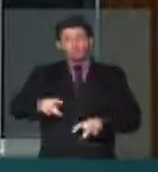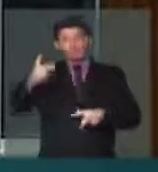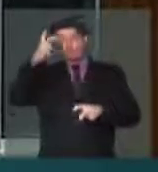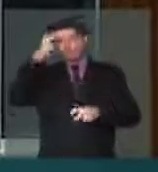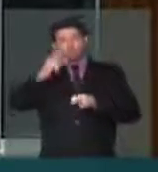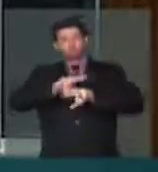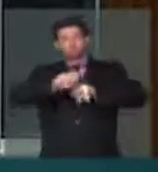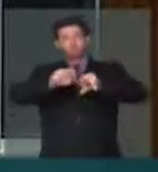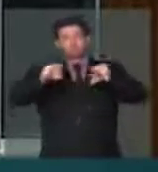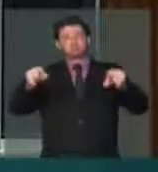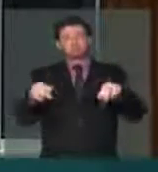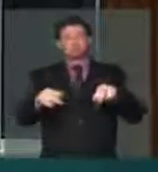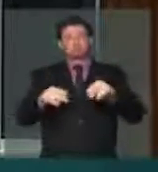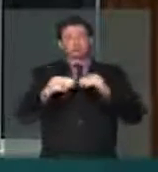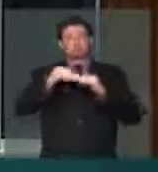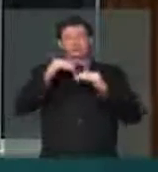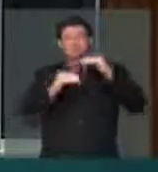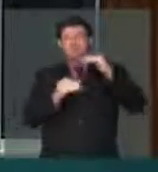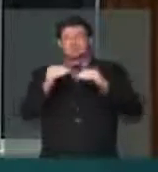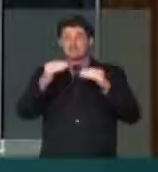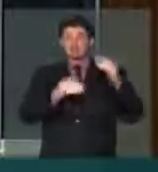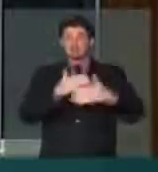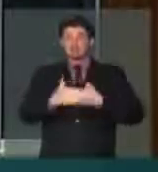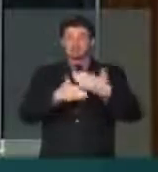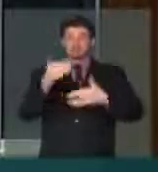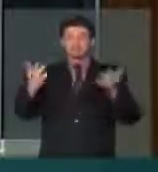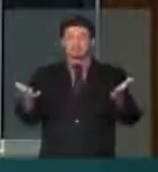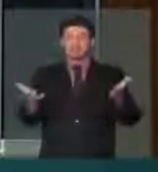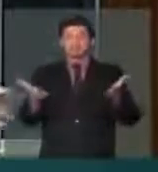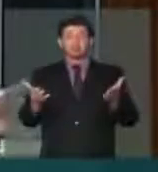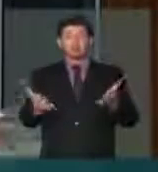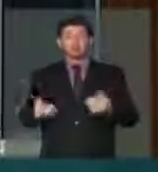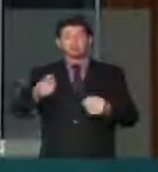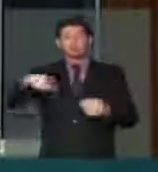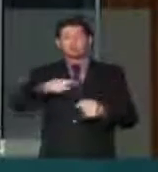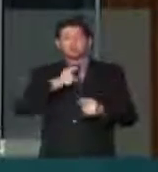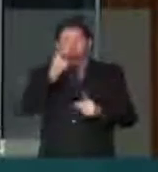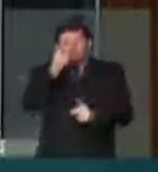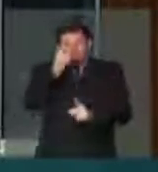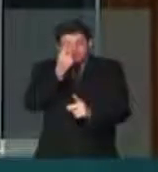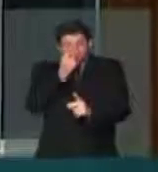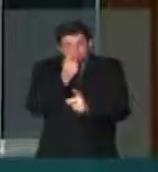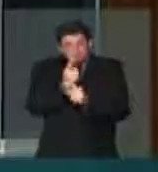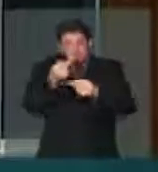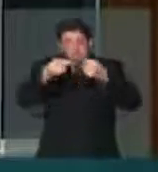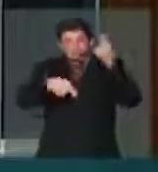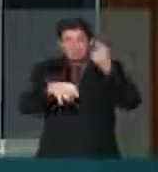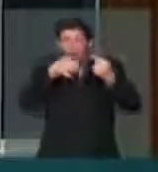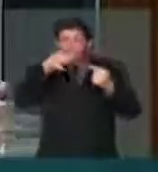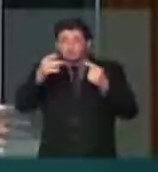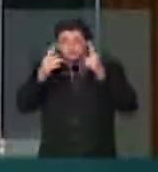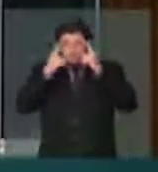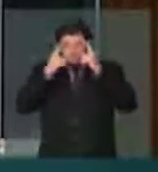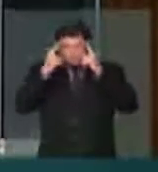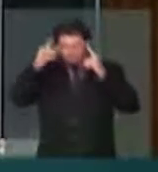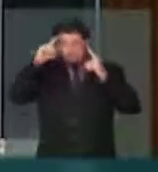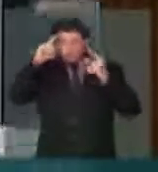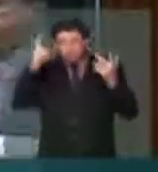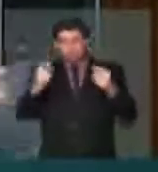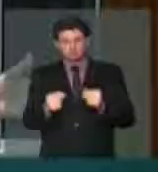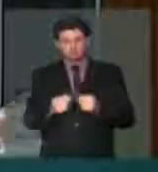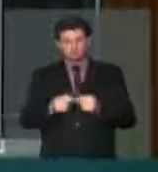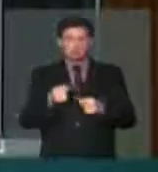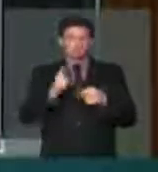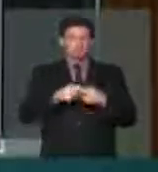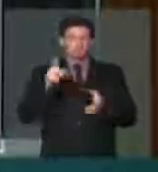cultura, tão desequilibrado no seu desenvolvimento, que nós encontramos as contradições do dia a dia,